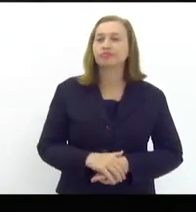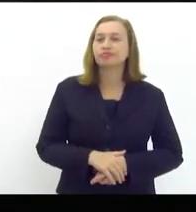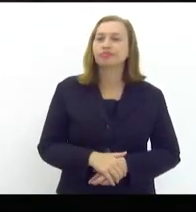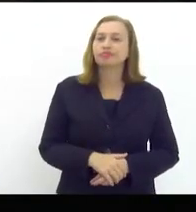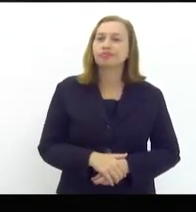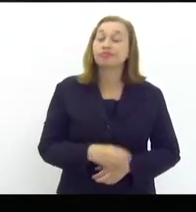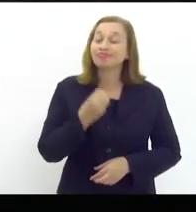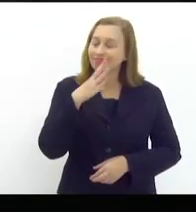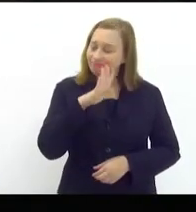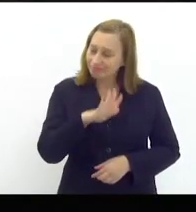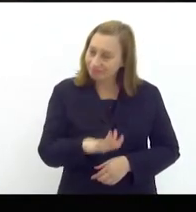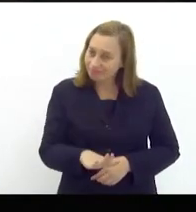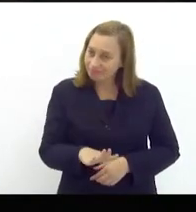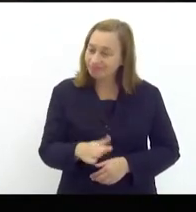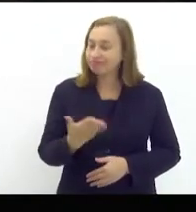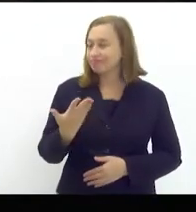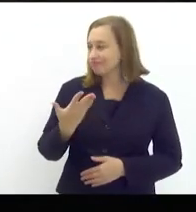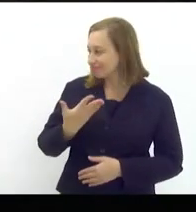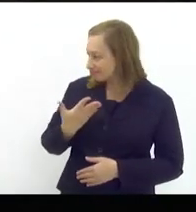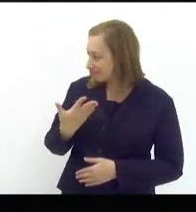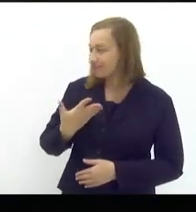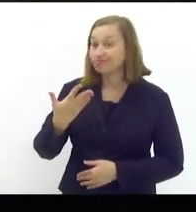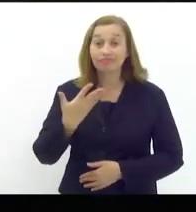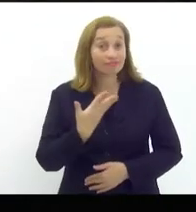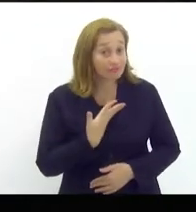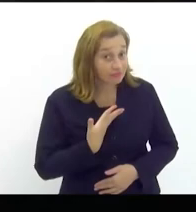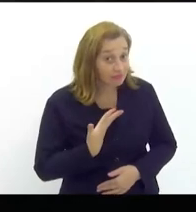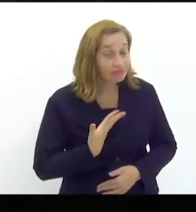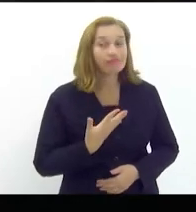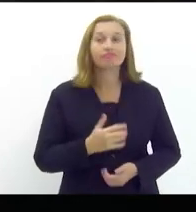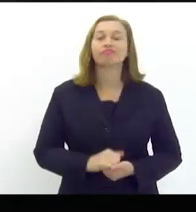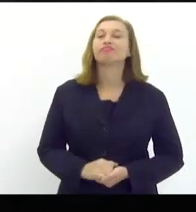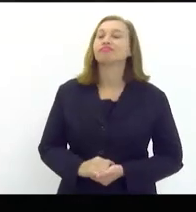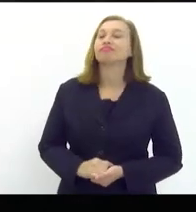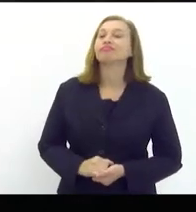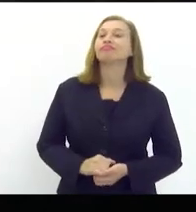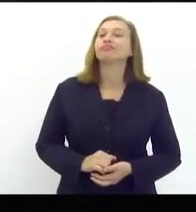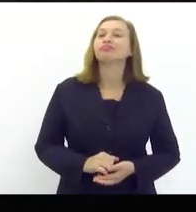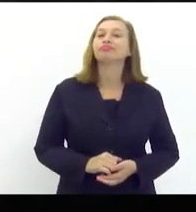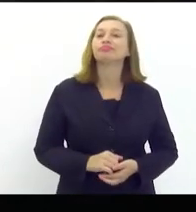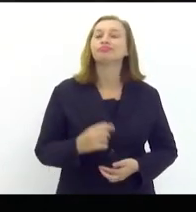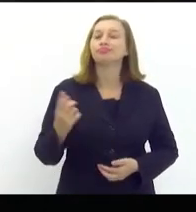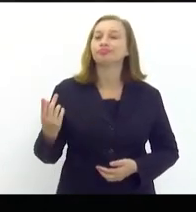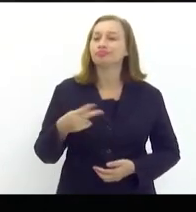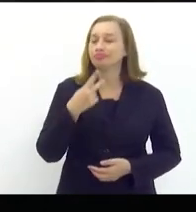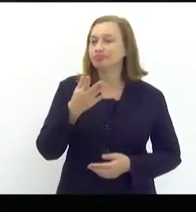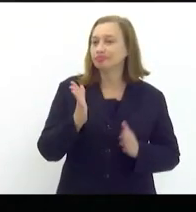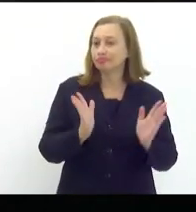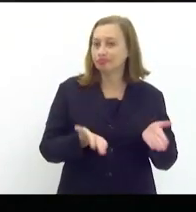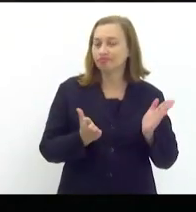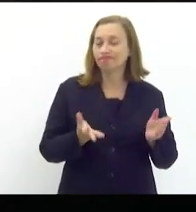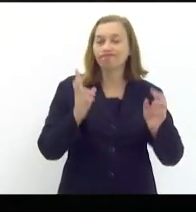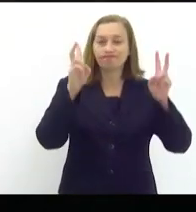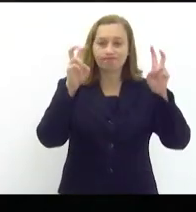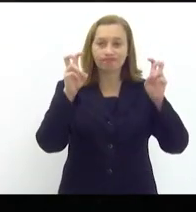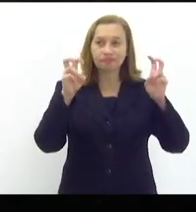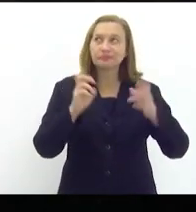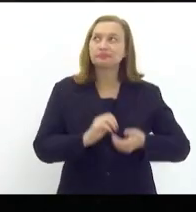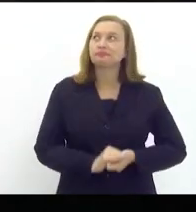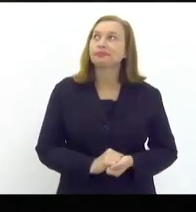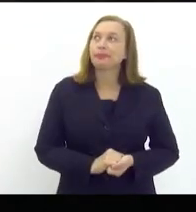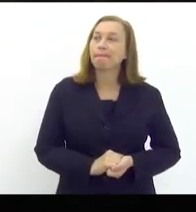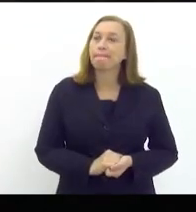Boa tarde companheiros e companheiras trago aqui hoje uma questão que